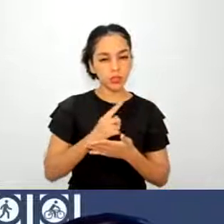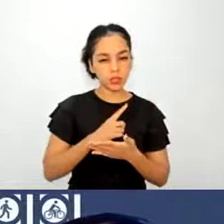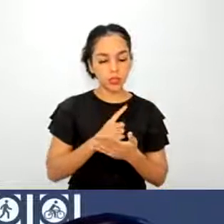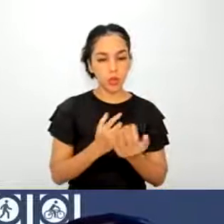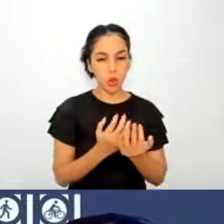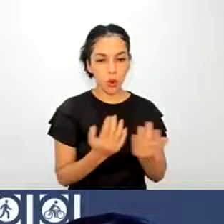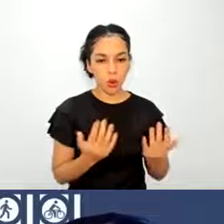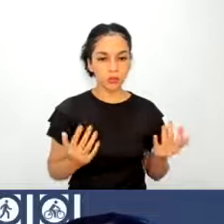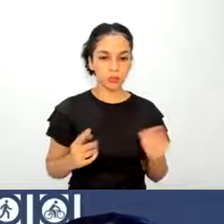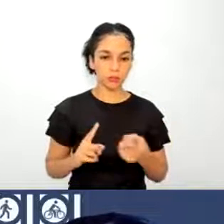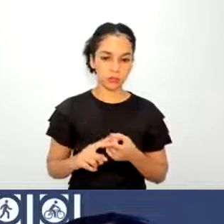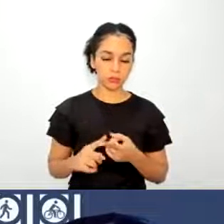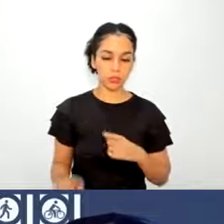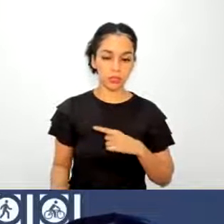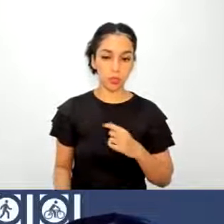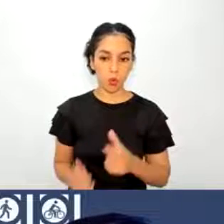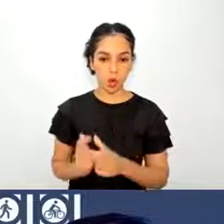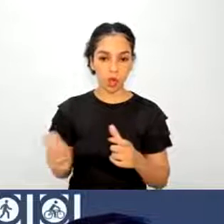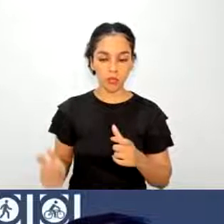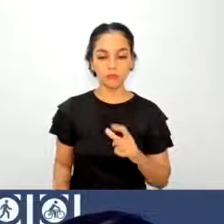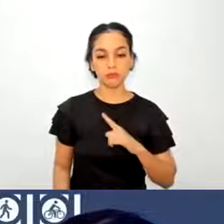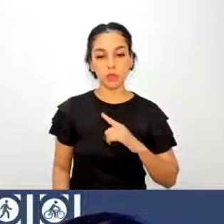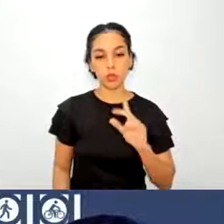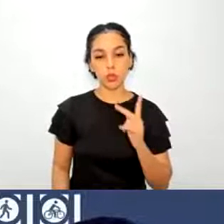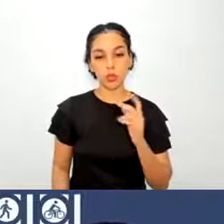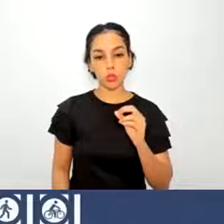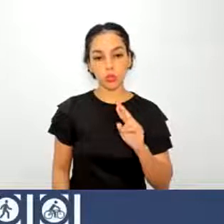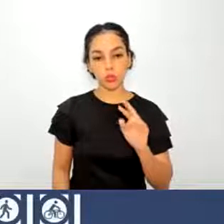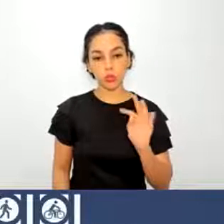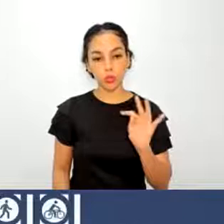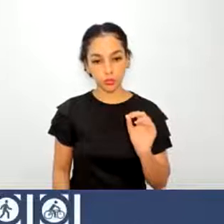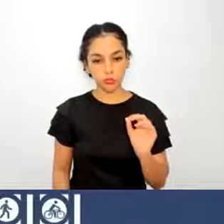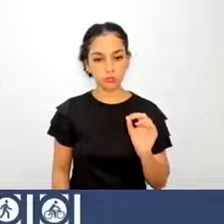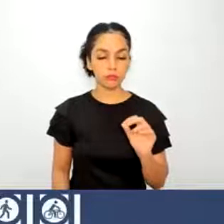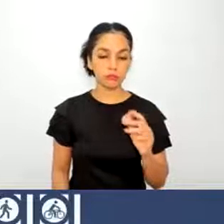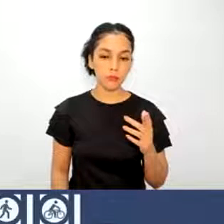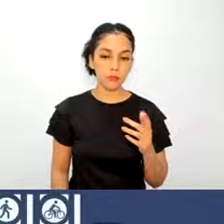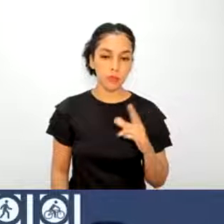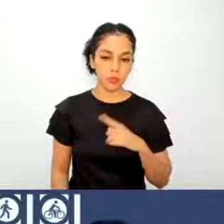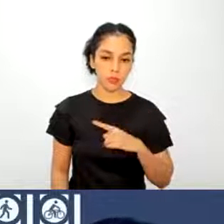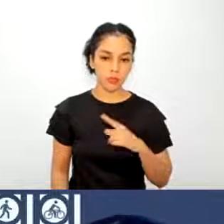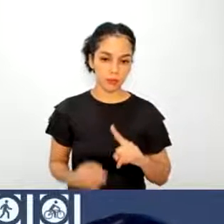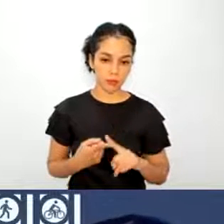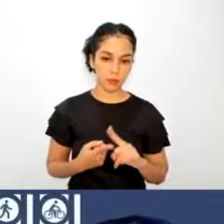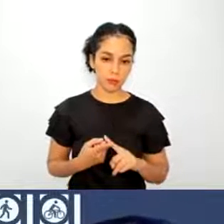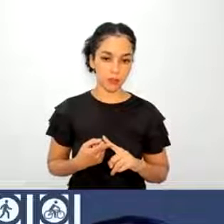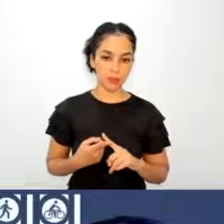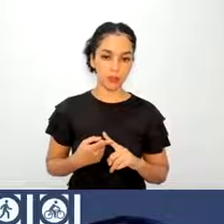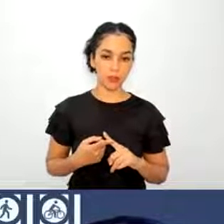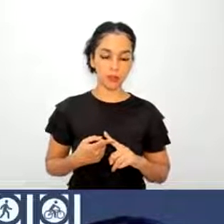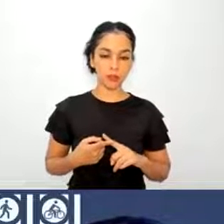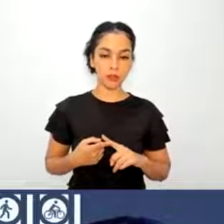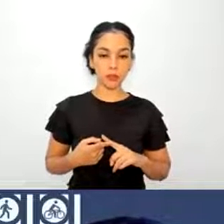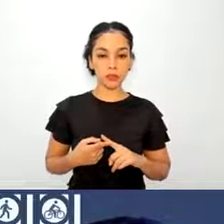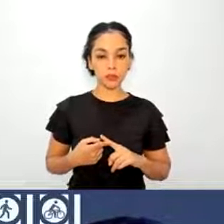Santo Domingo, que tem um horto, né? E ela é quase toda de saibro, né? Tem uma que